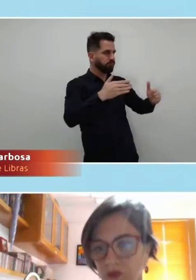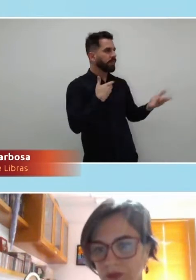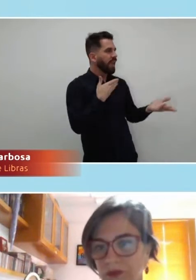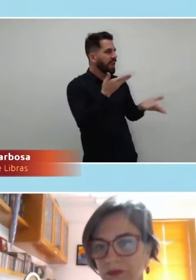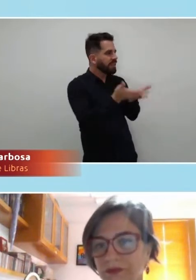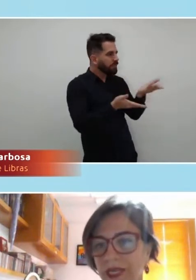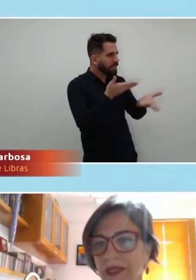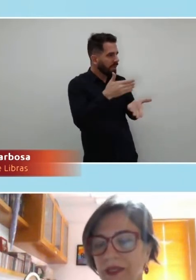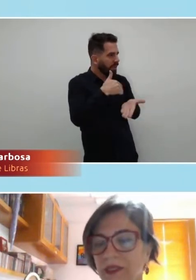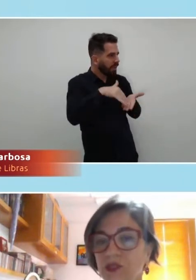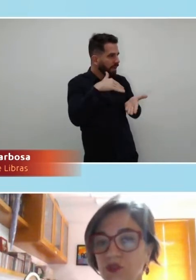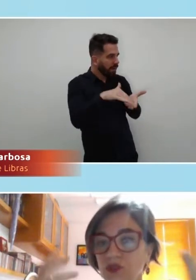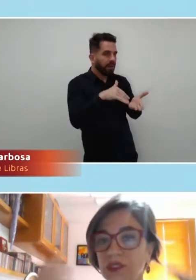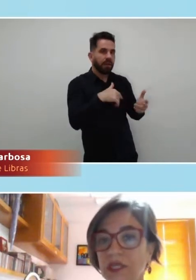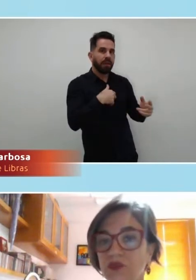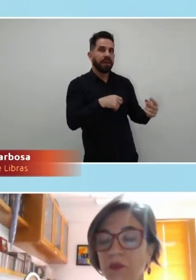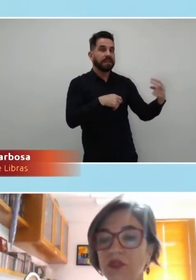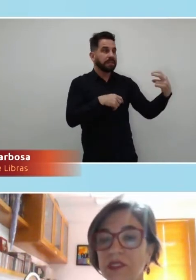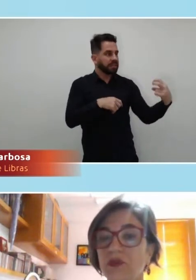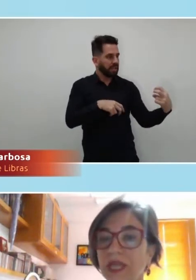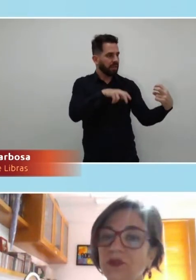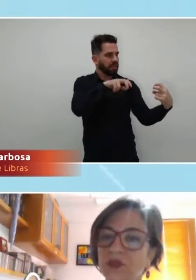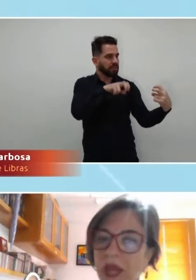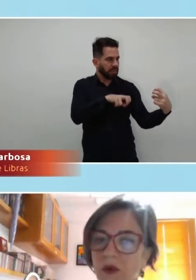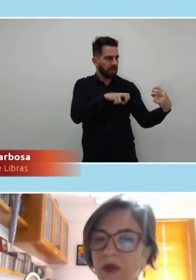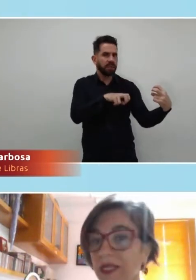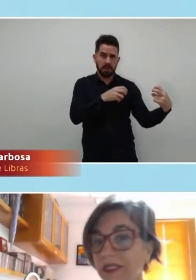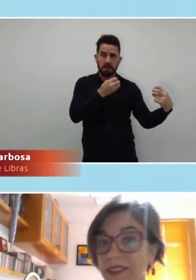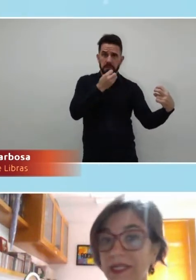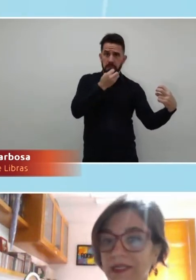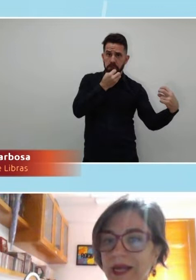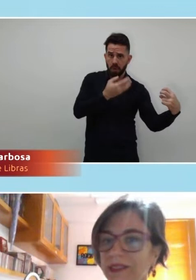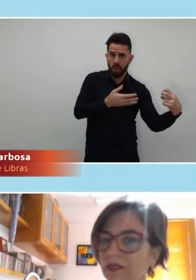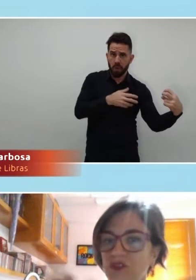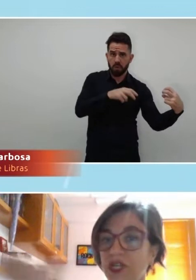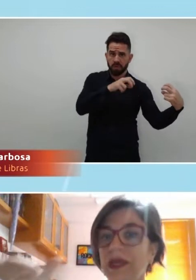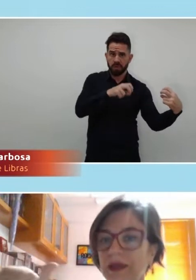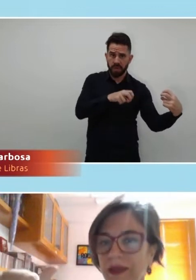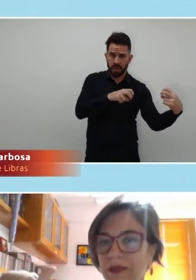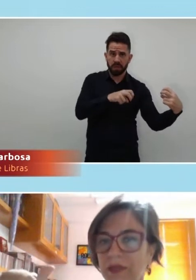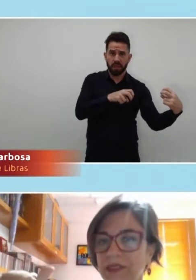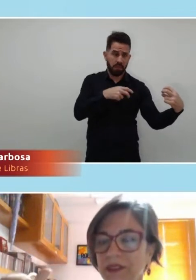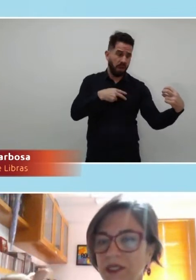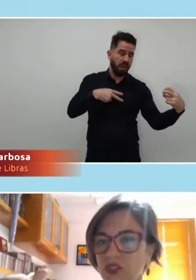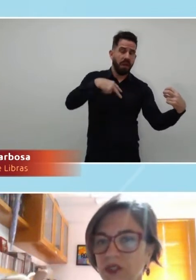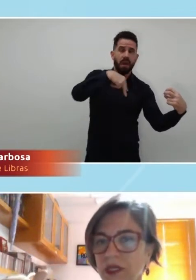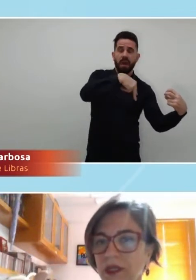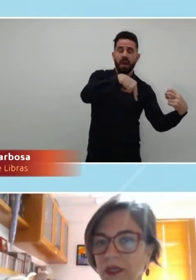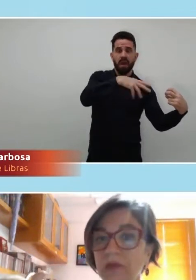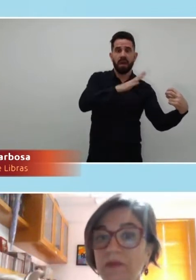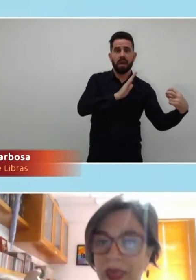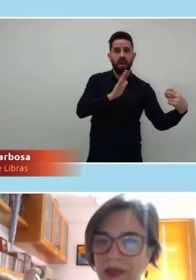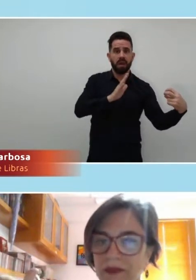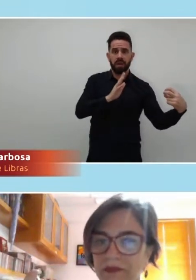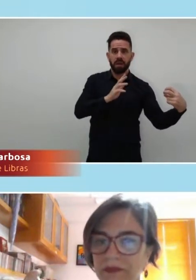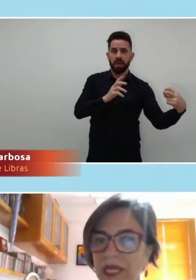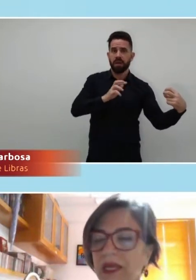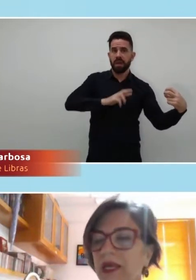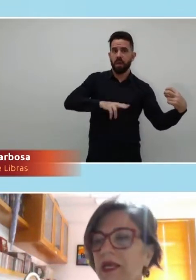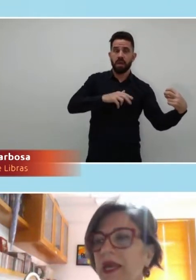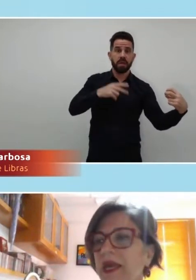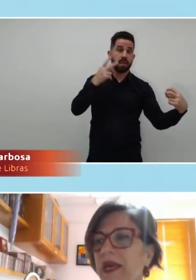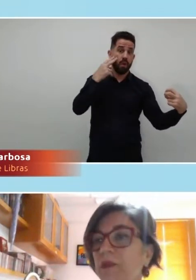sentado, né? Na sua posição natural, ela está sentada, ela não chega para ser atendida em pé,